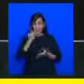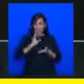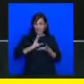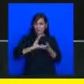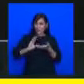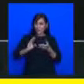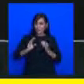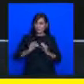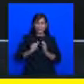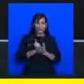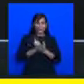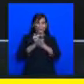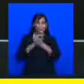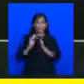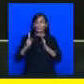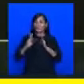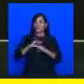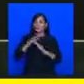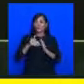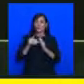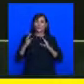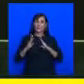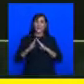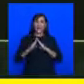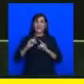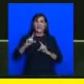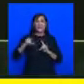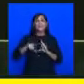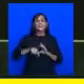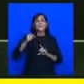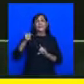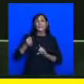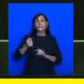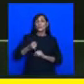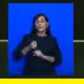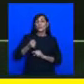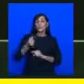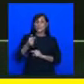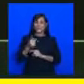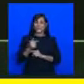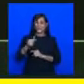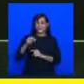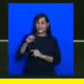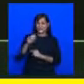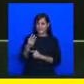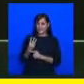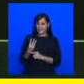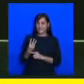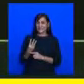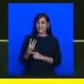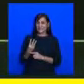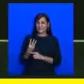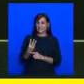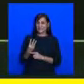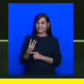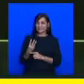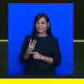essa bolada para casa. Vem chegando mais uma bola, número sorteado, 73. Bola